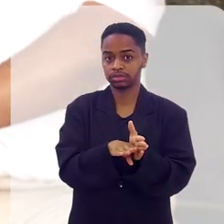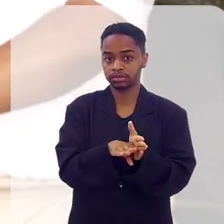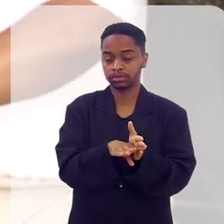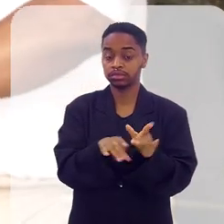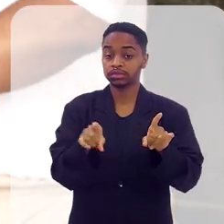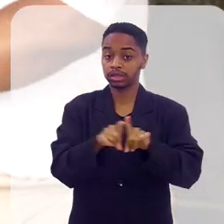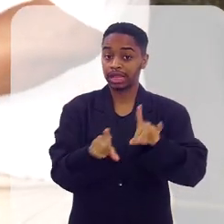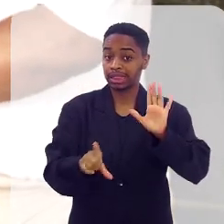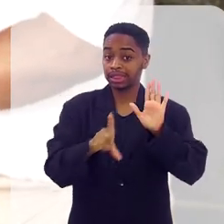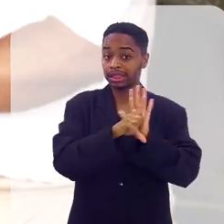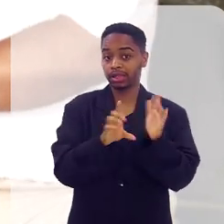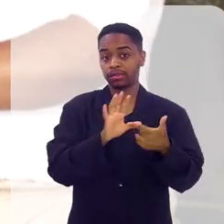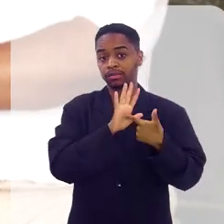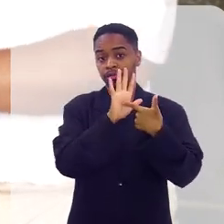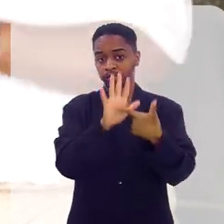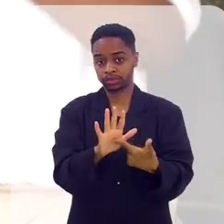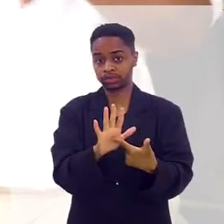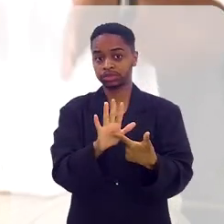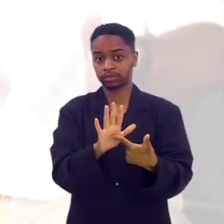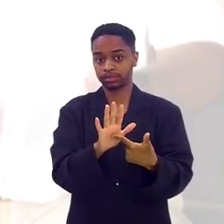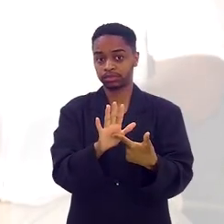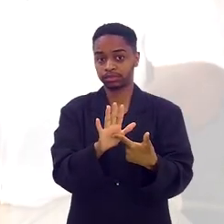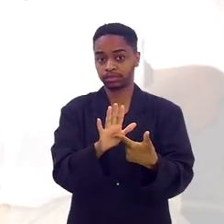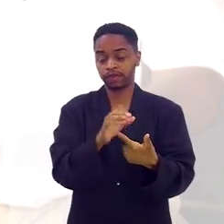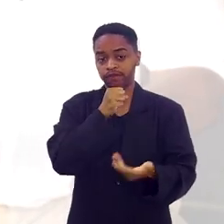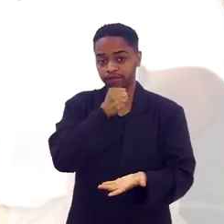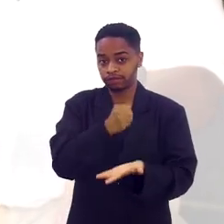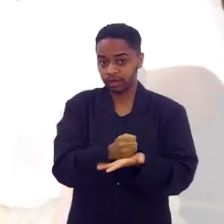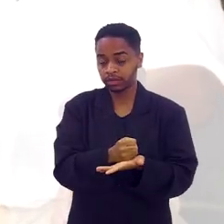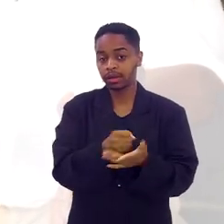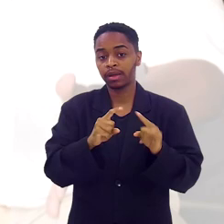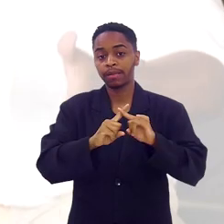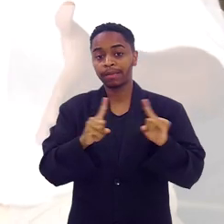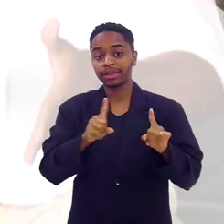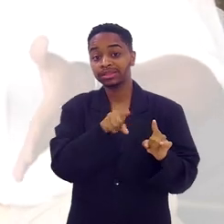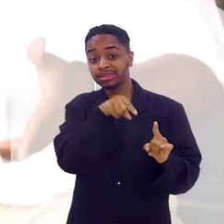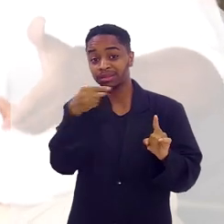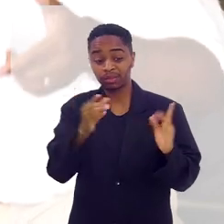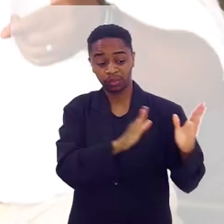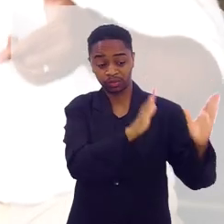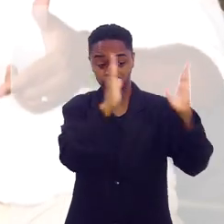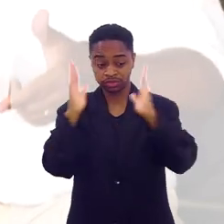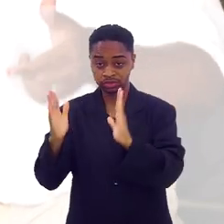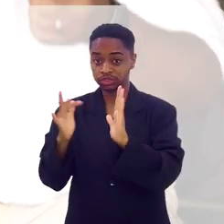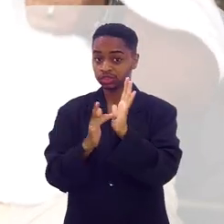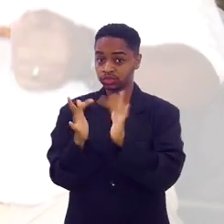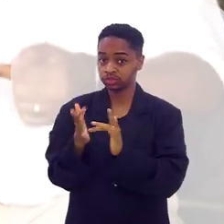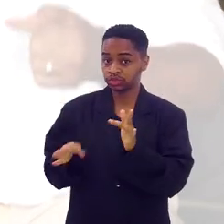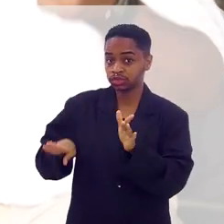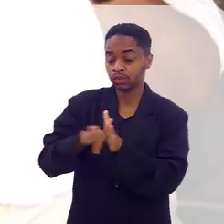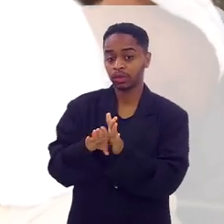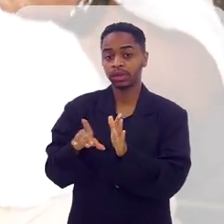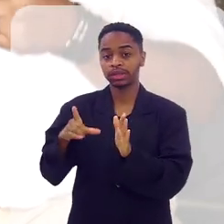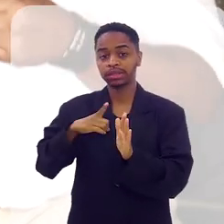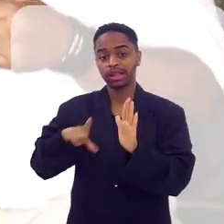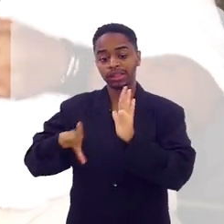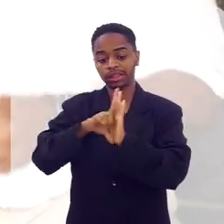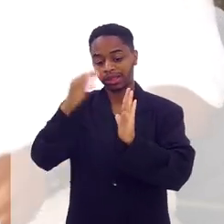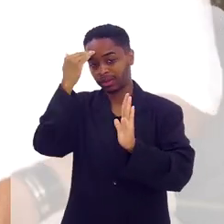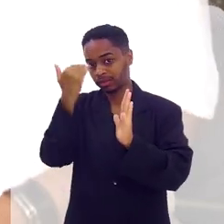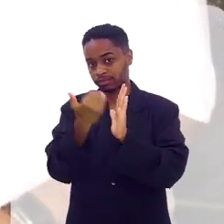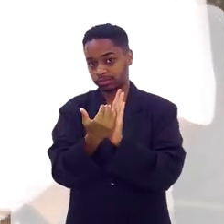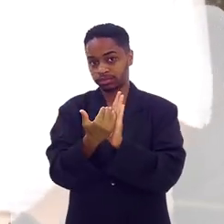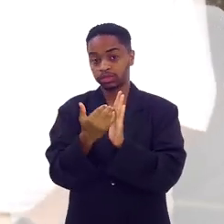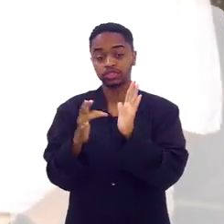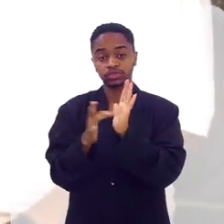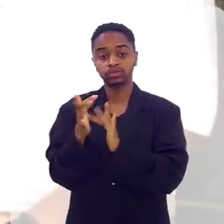O que a lei dizia, nesse exato momento que ele chega, ele é a lei se cumprindo nele mesmo.